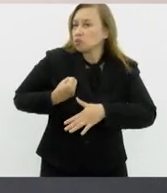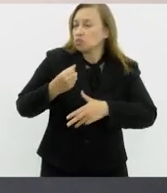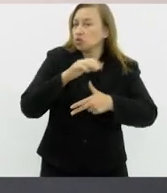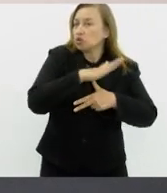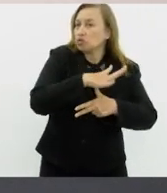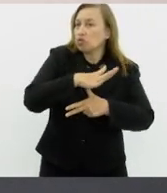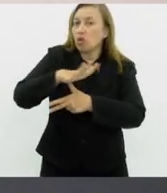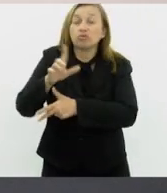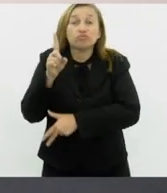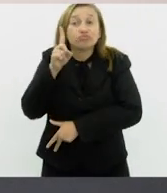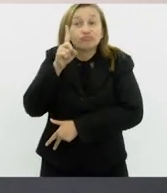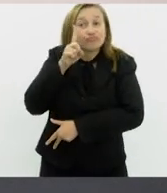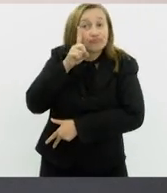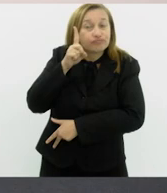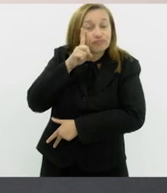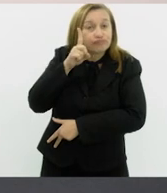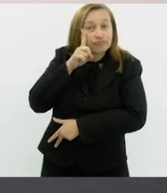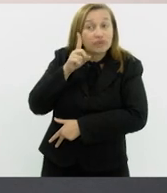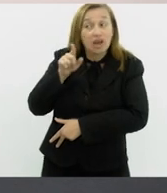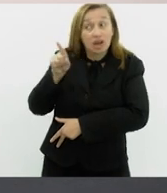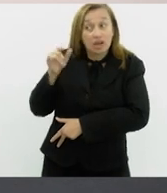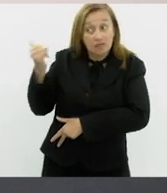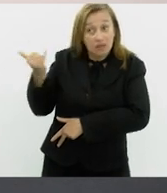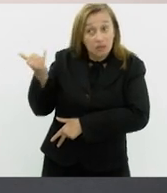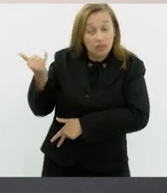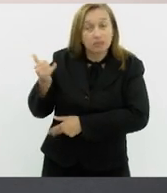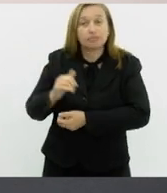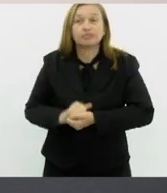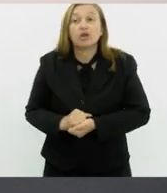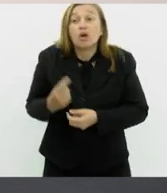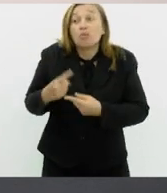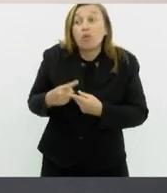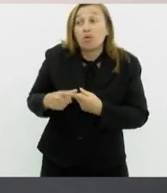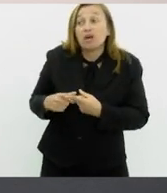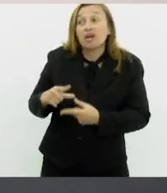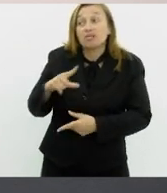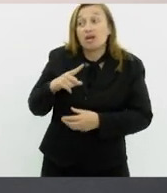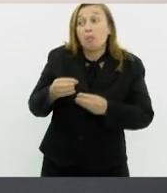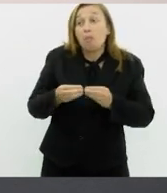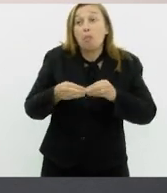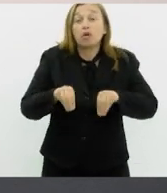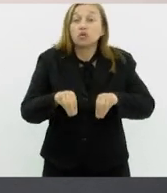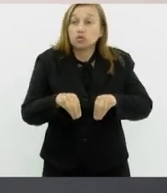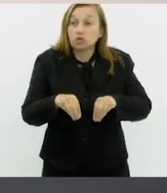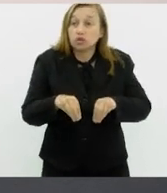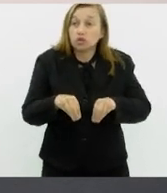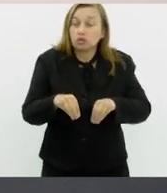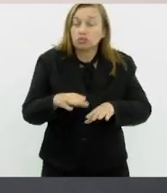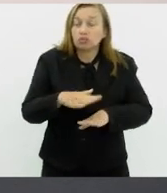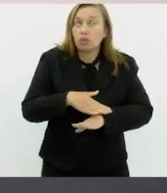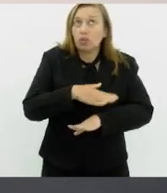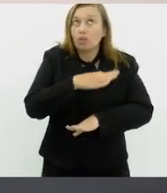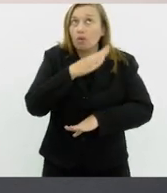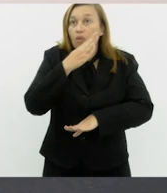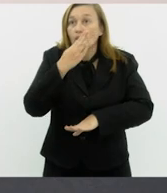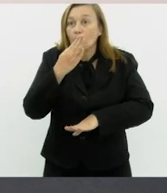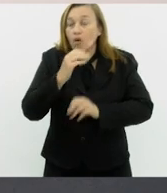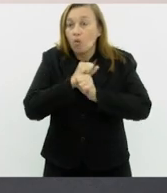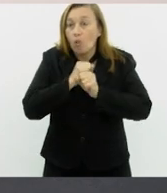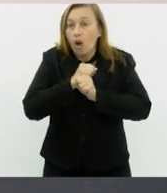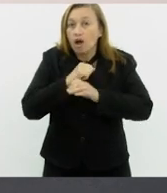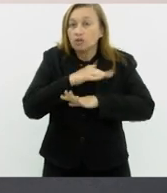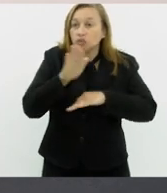dia, dito por ele, tá? Porque eles têm prejuízo durante todo o ano, que só